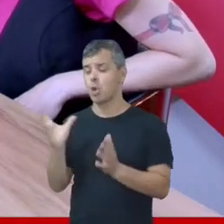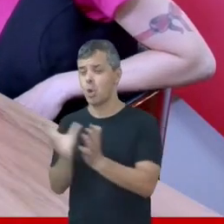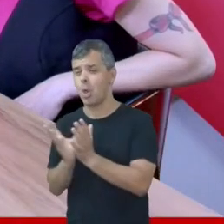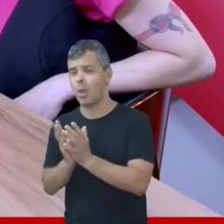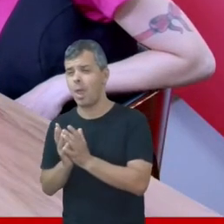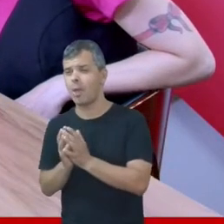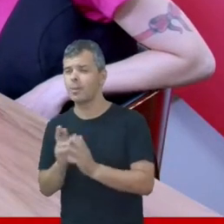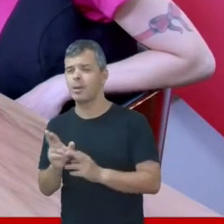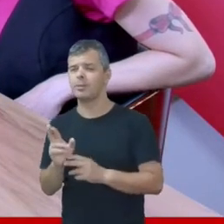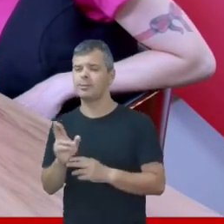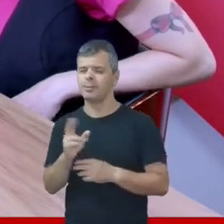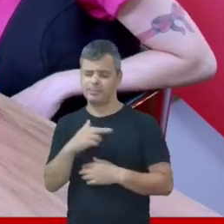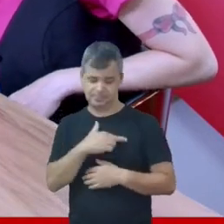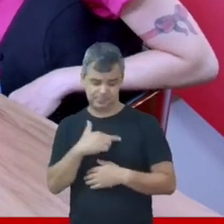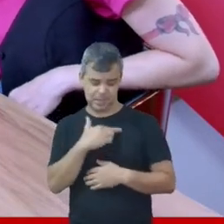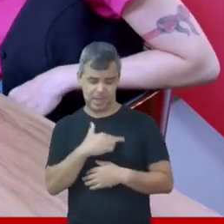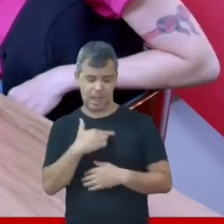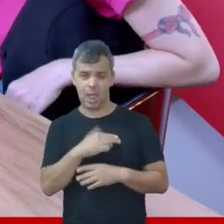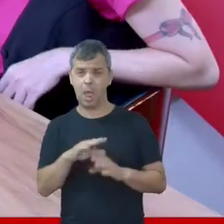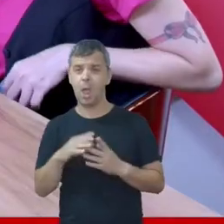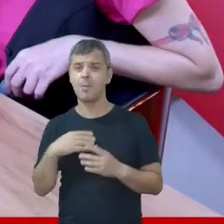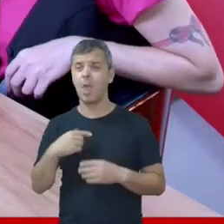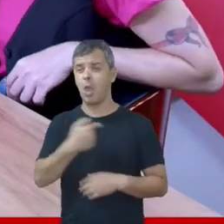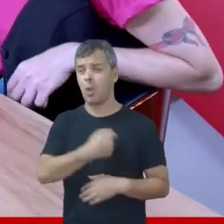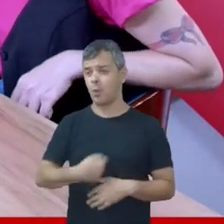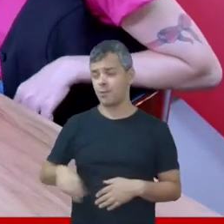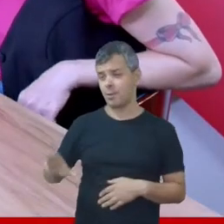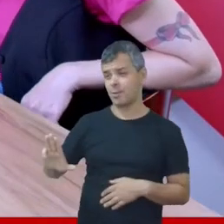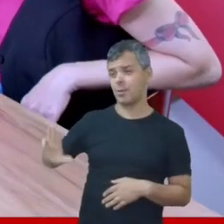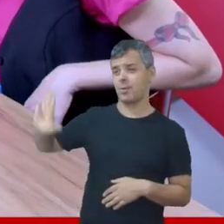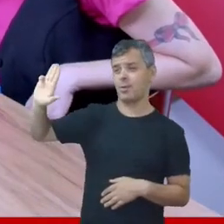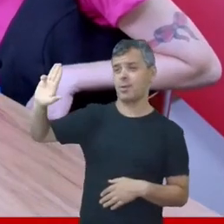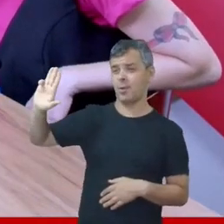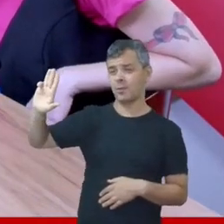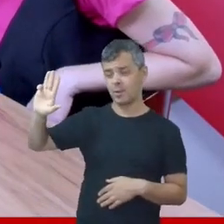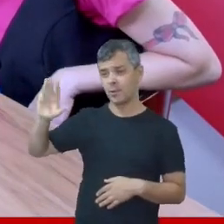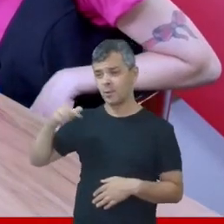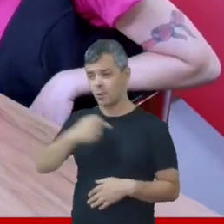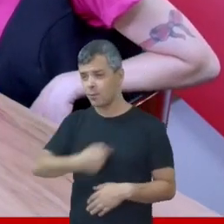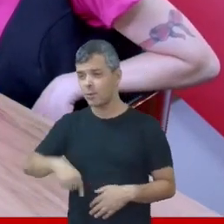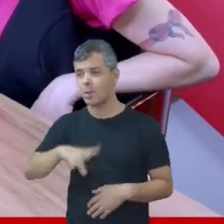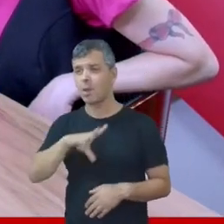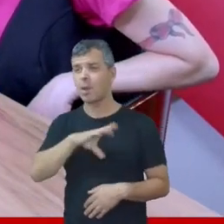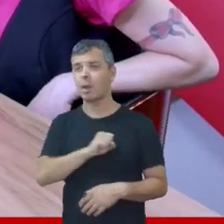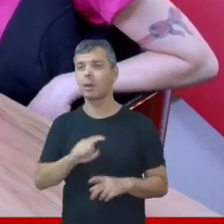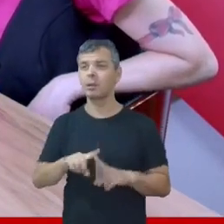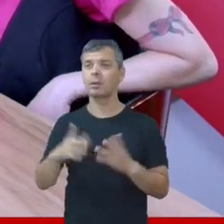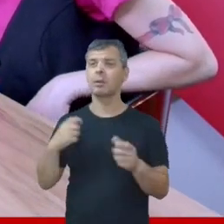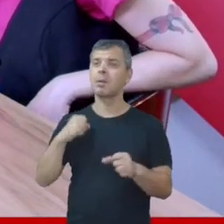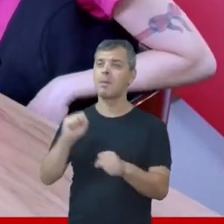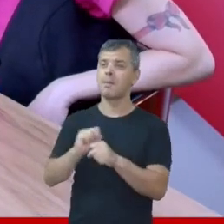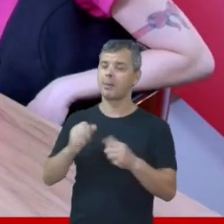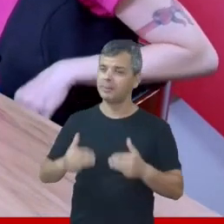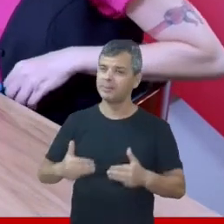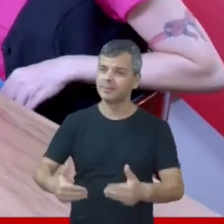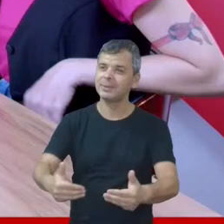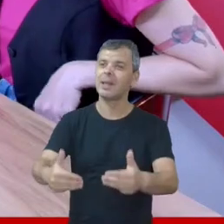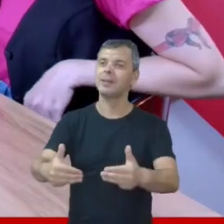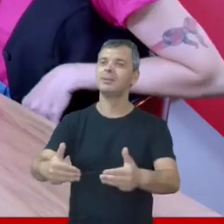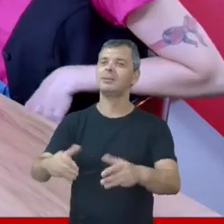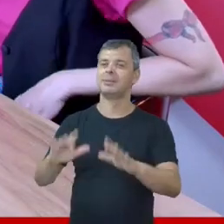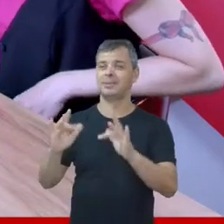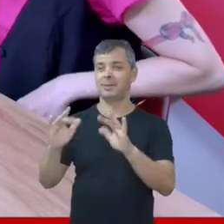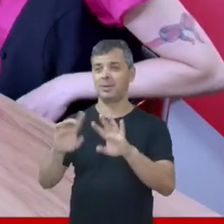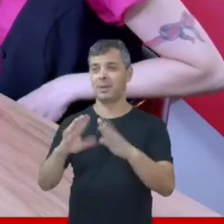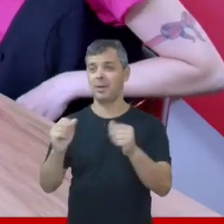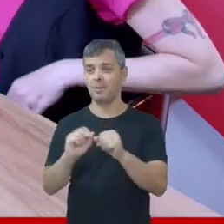romântica demais pro ano novo. É o governo Lula. É o governo do amor. Eu tô esperando o Ministério do Namoro. O ministro